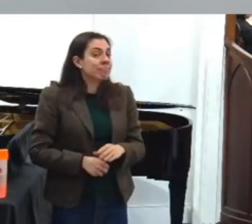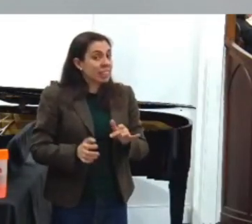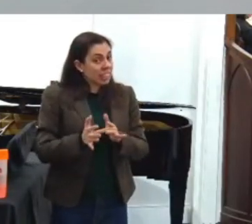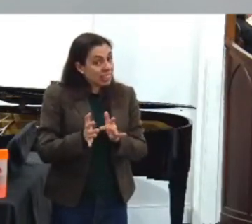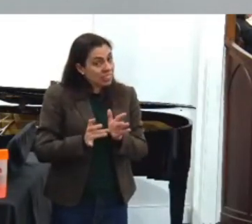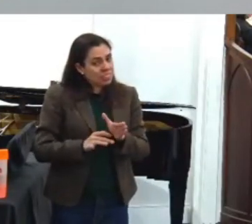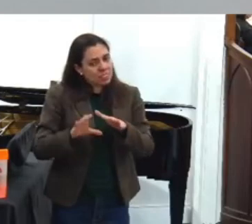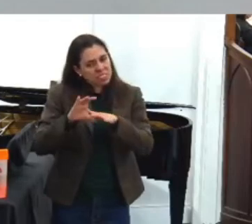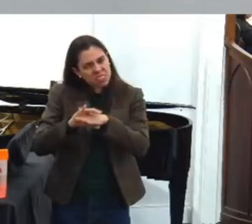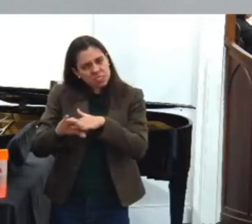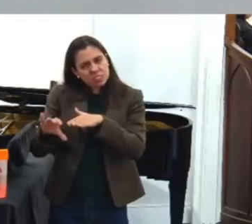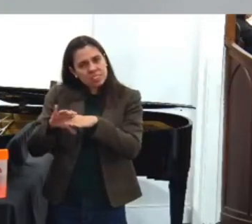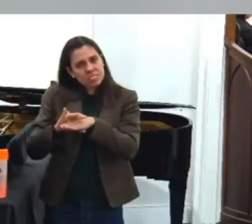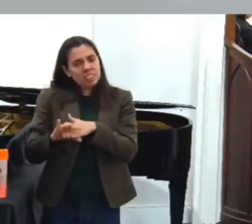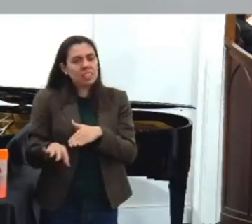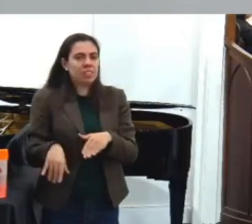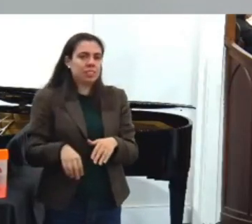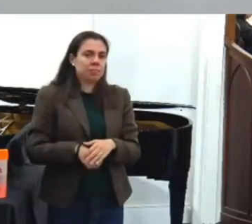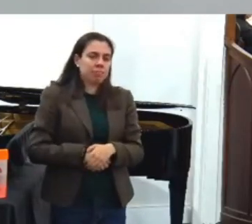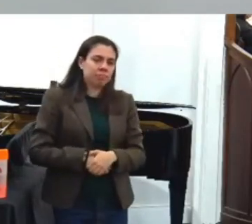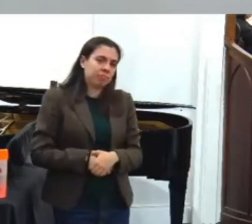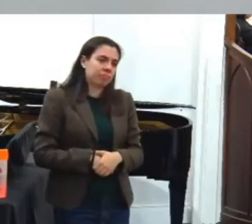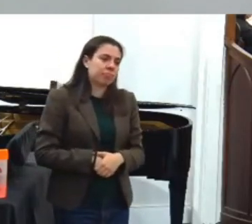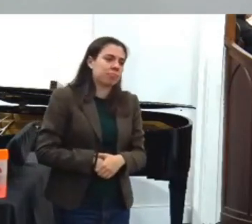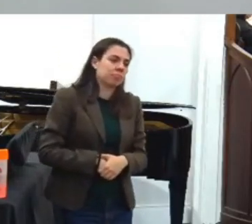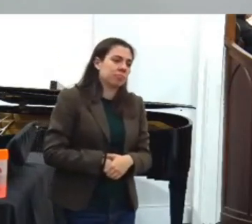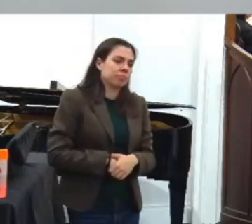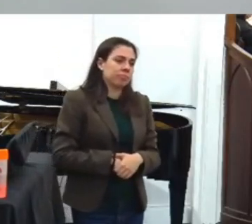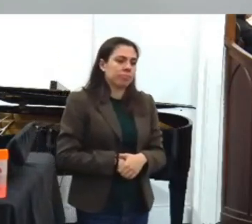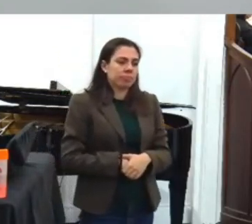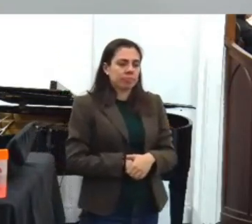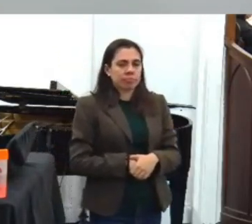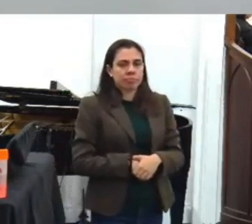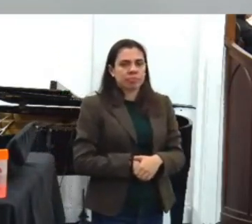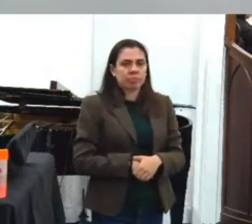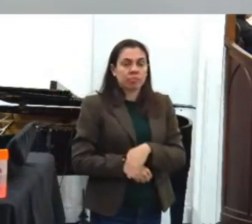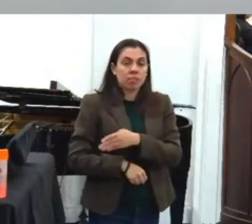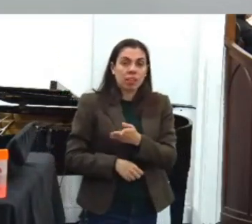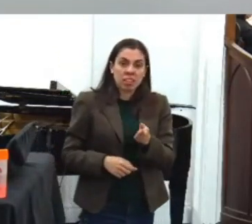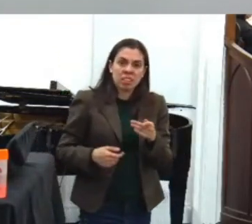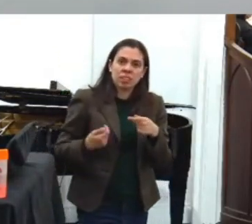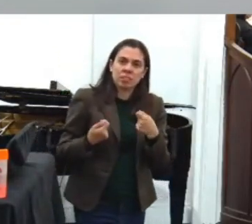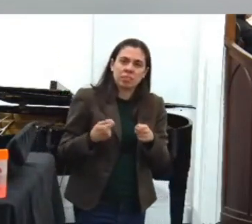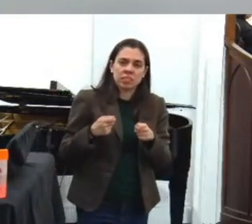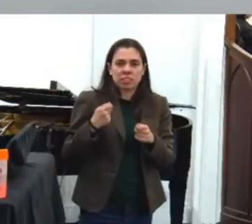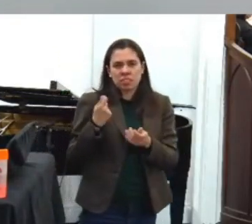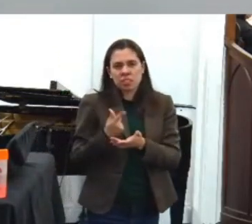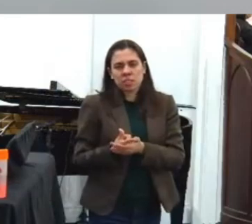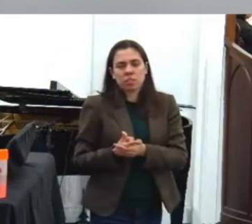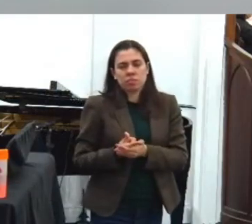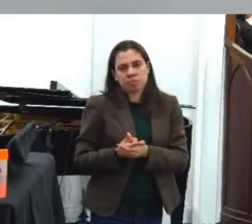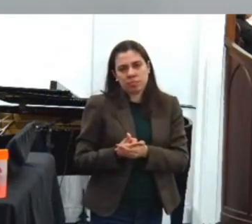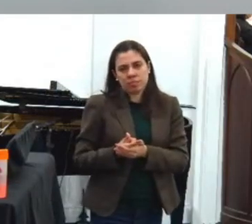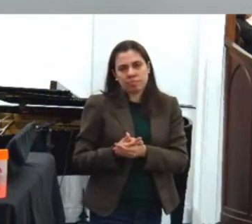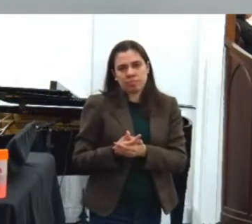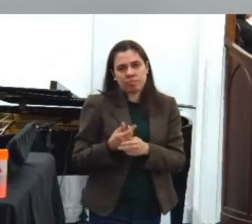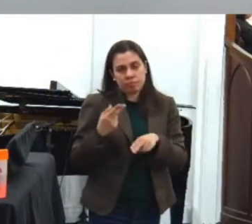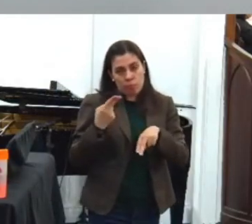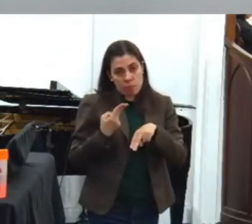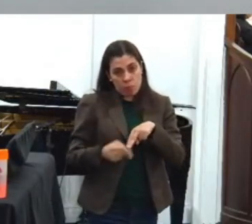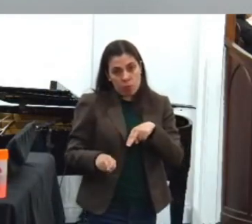aconselhando os seus a comprarem vestiduras brancas, para que a vergonha e a